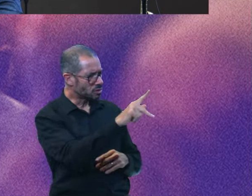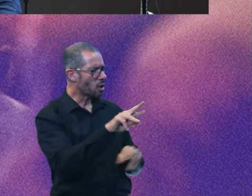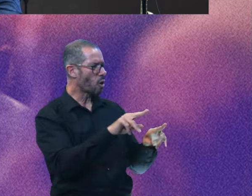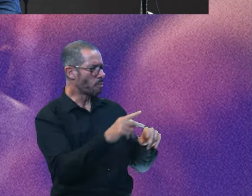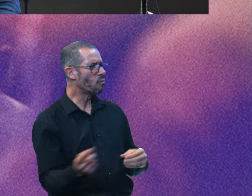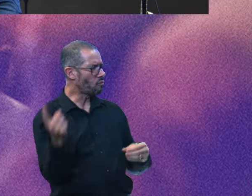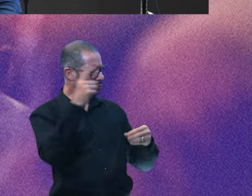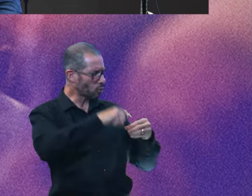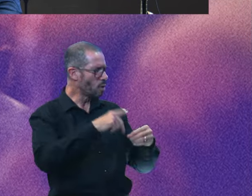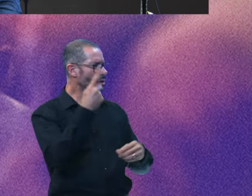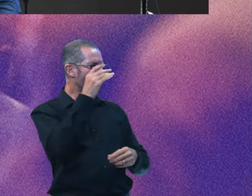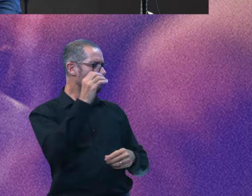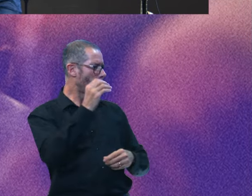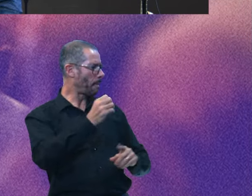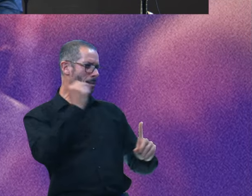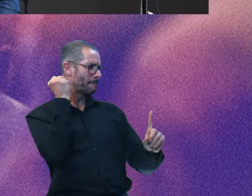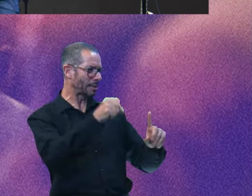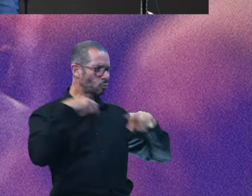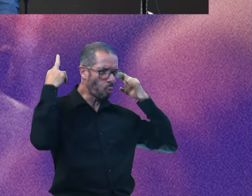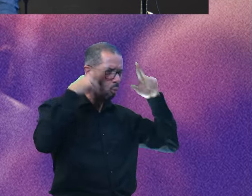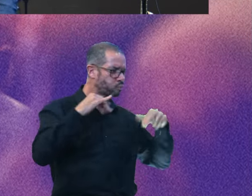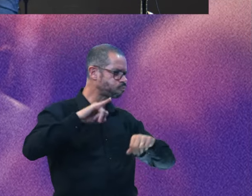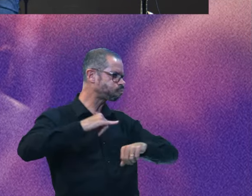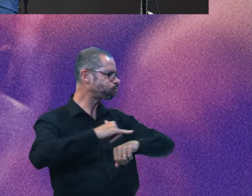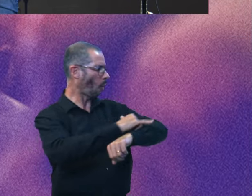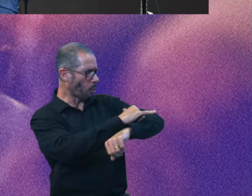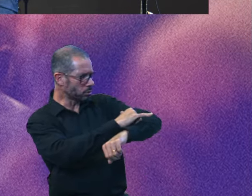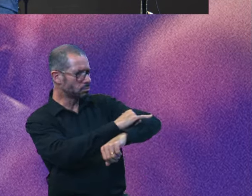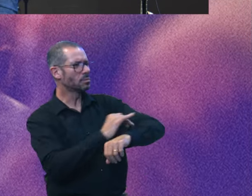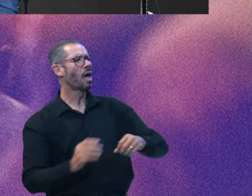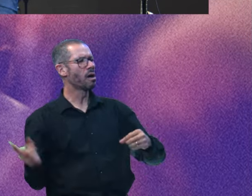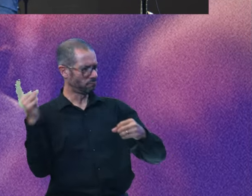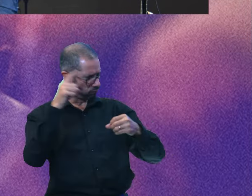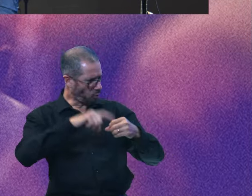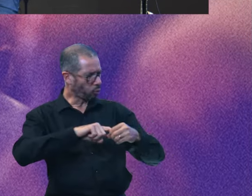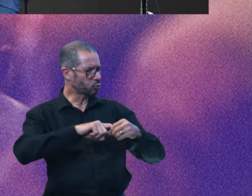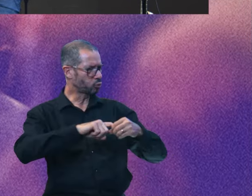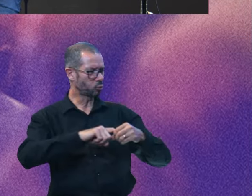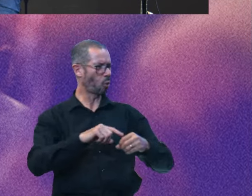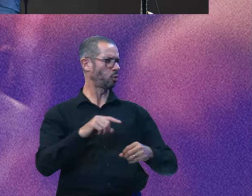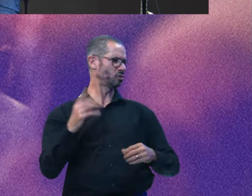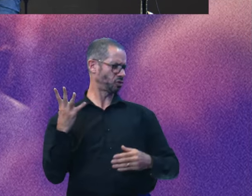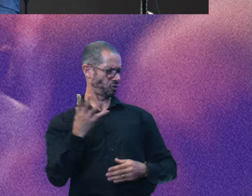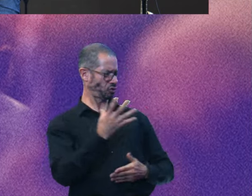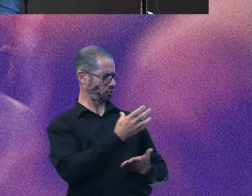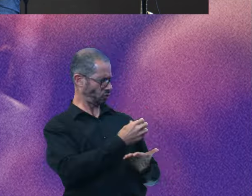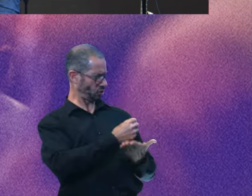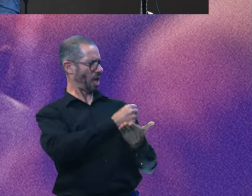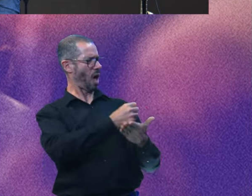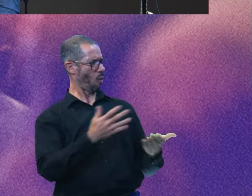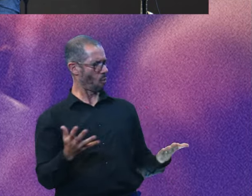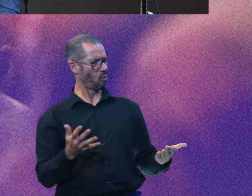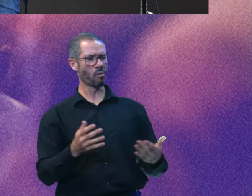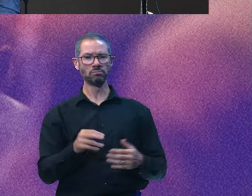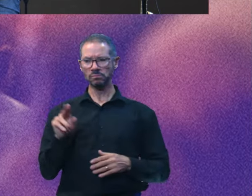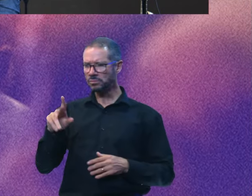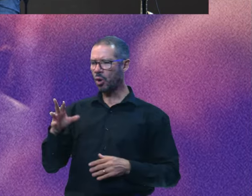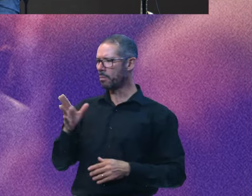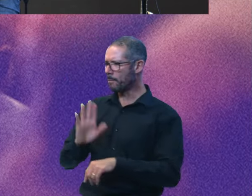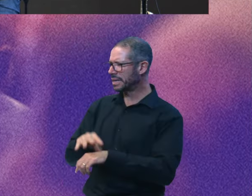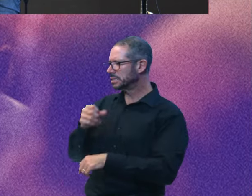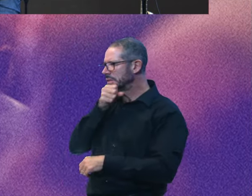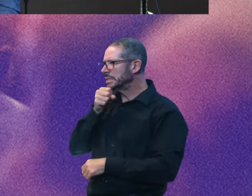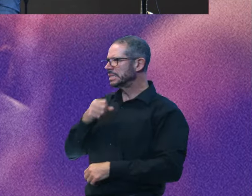voltou, o seu pai matou aquele novilho gordo, pois ele voltou são e salvo. O irmão mais velho